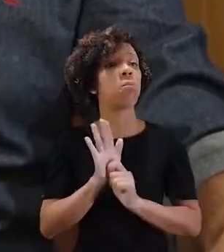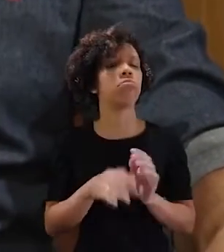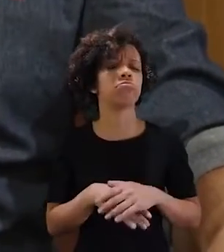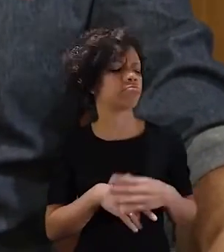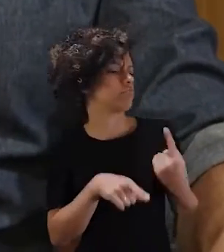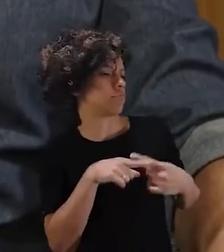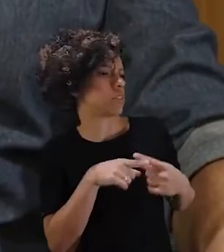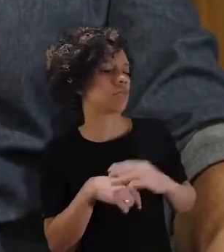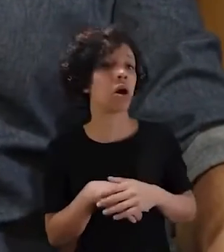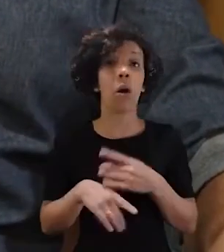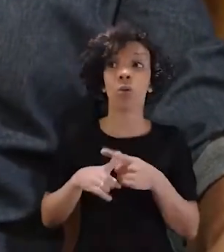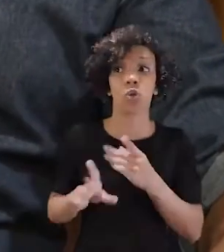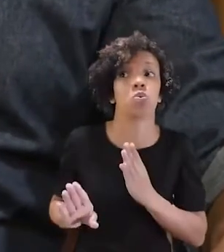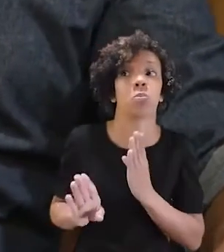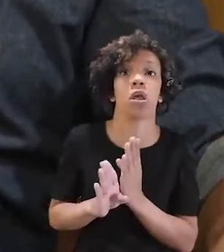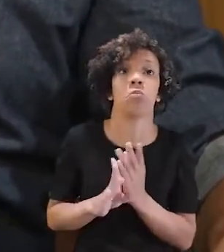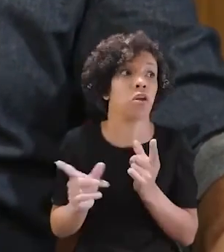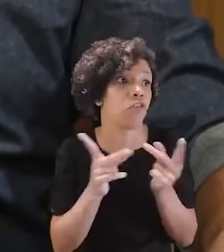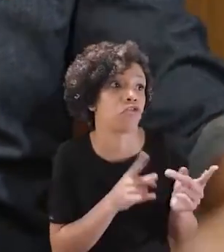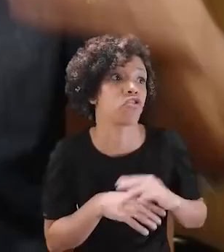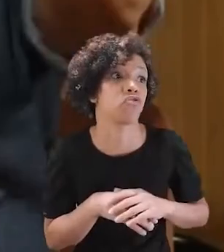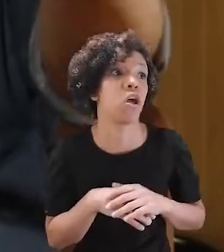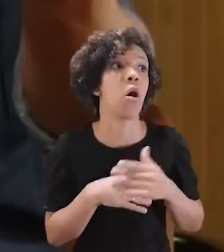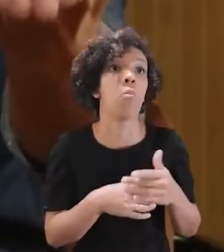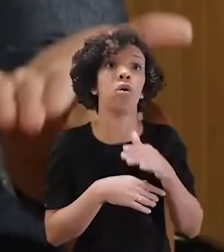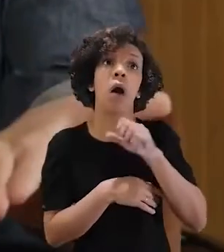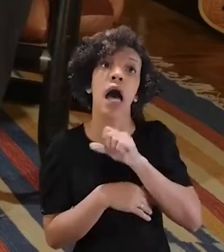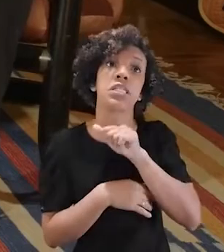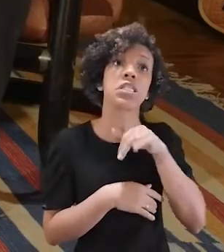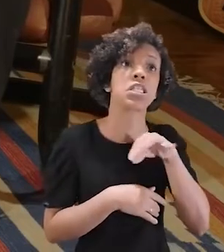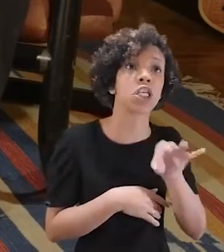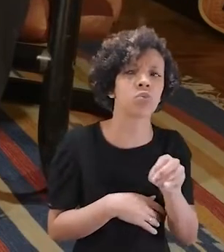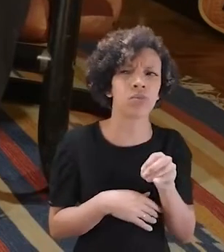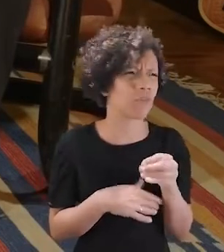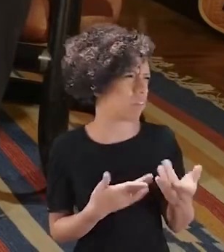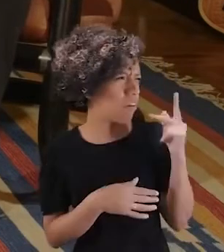falei por quê Porque eu descobri que a maconha vendida para o assassino foi bom mas tem que ter um filme essa